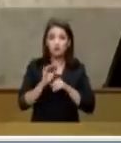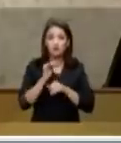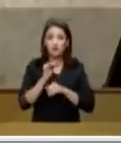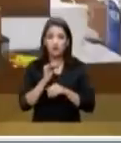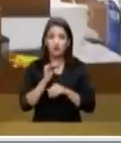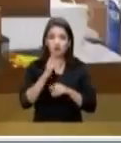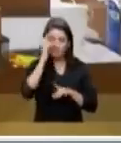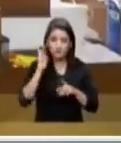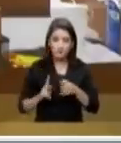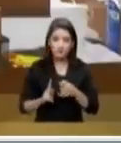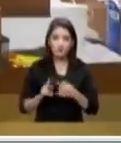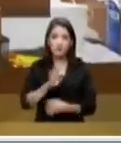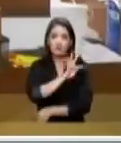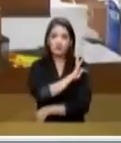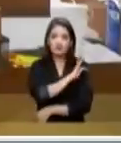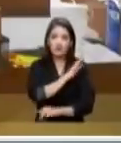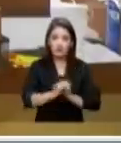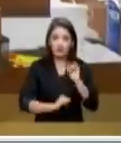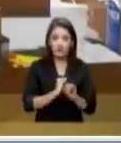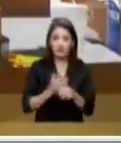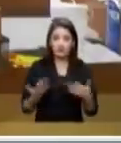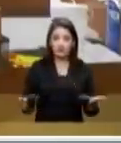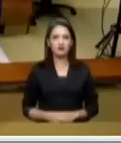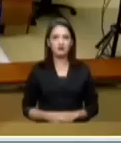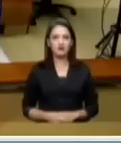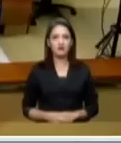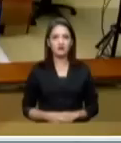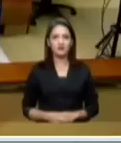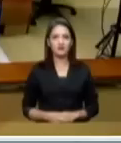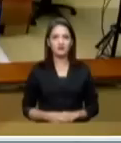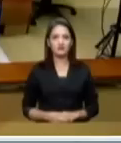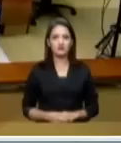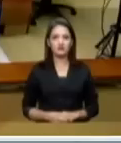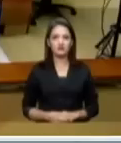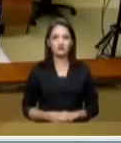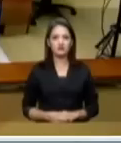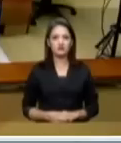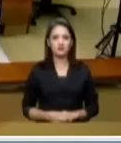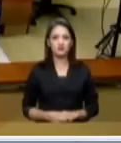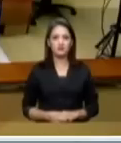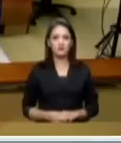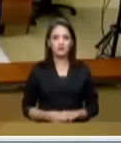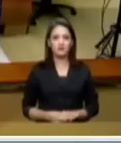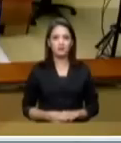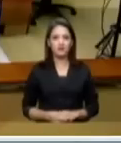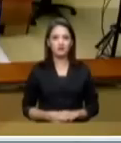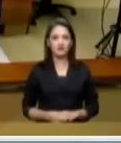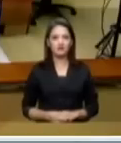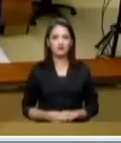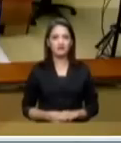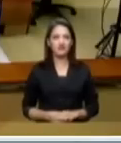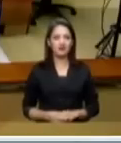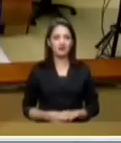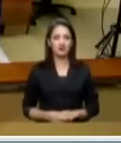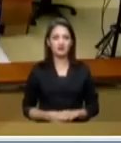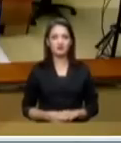se declarou que havia uma predisposição uma orientação para as forças armadas para agir contra a segurança do